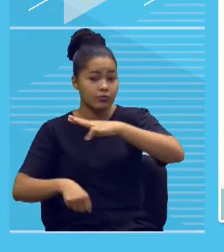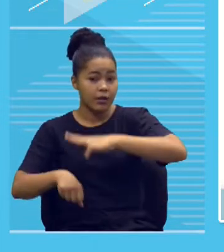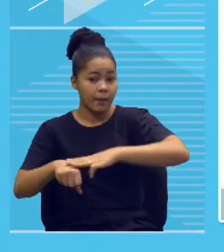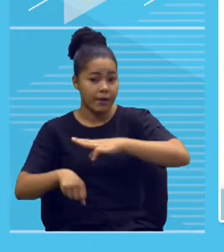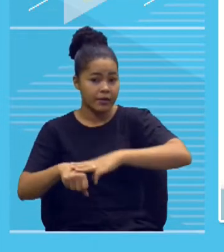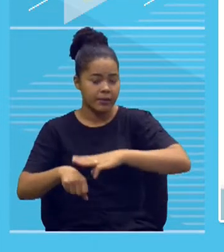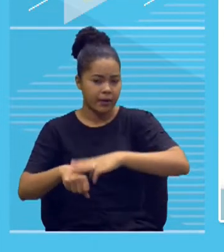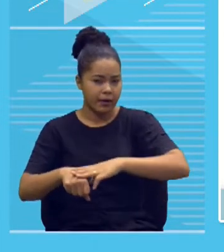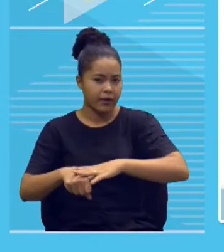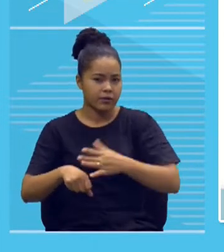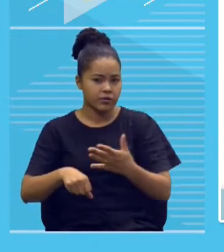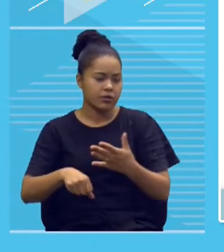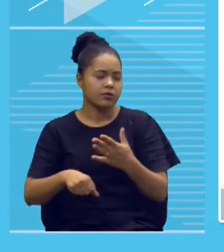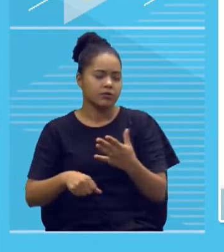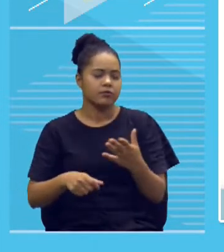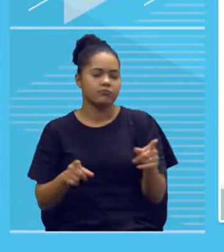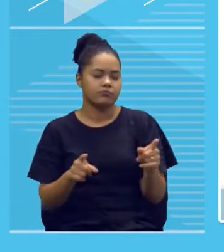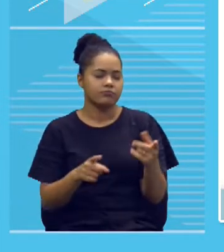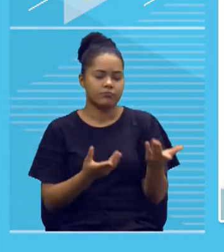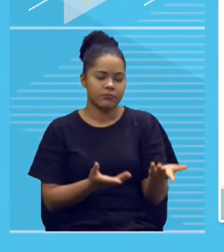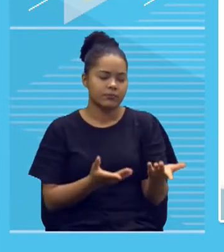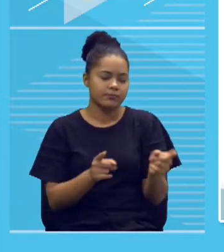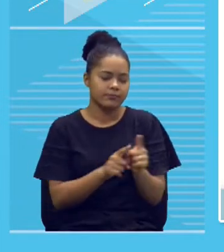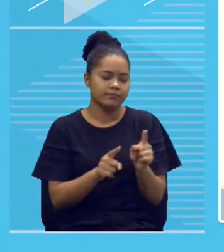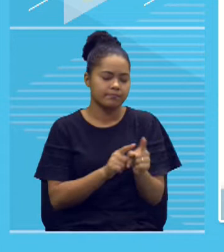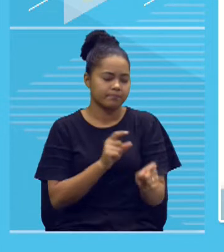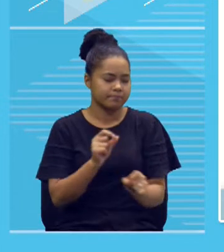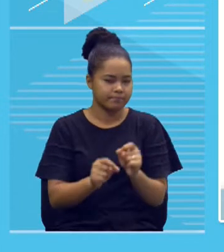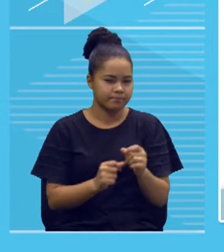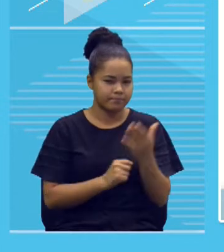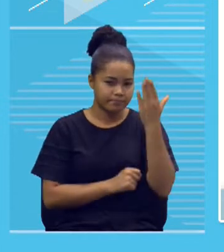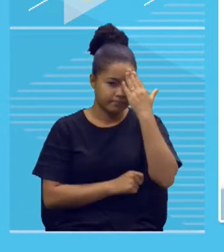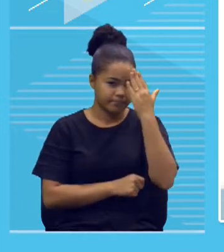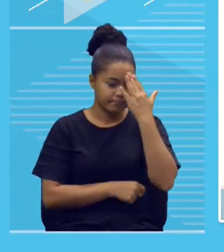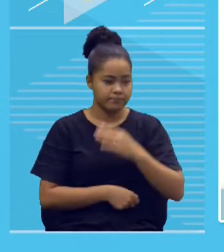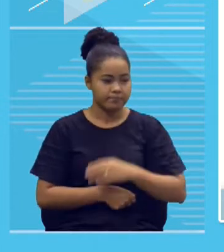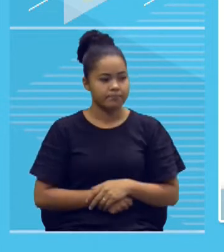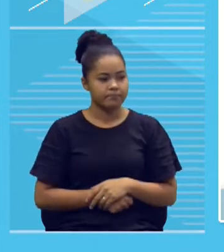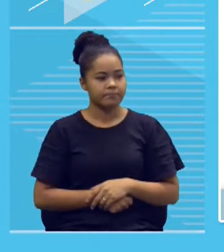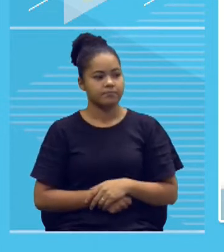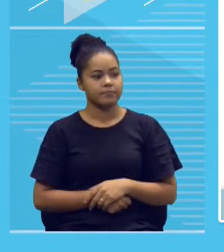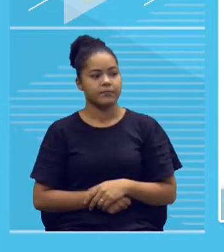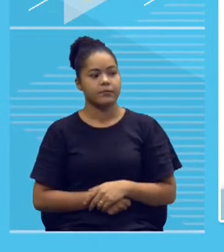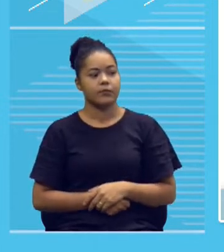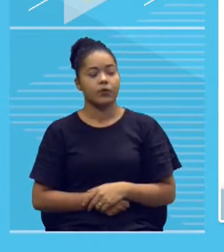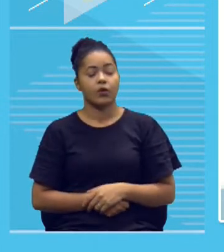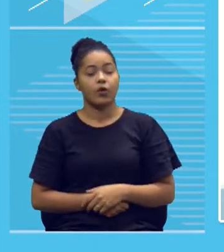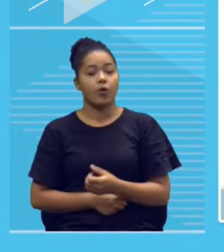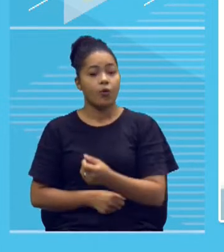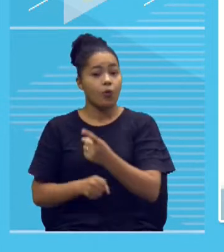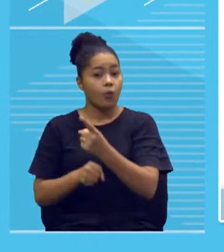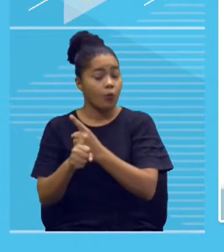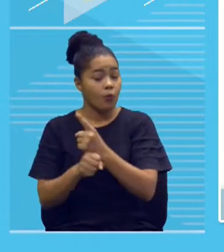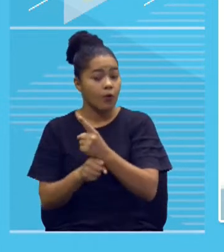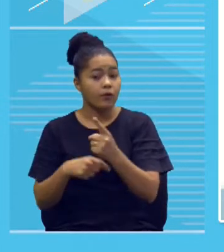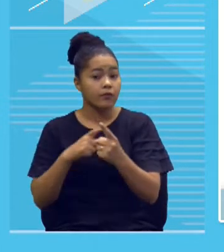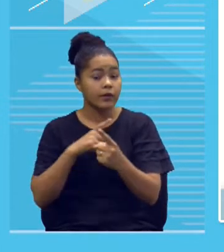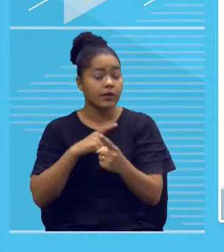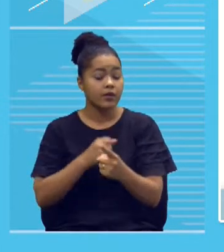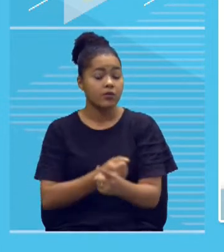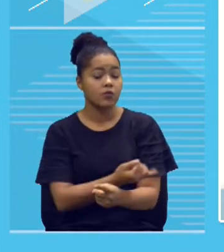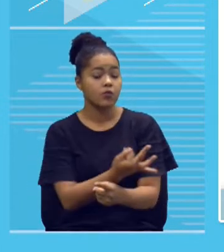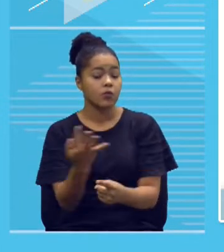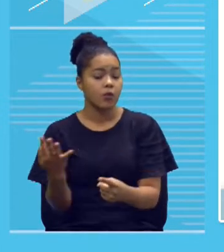12 meses professor que equivale a 360 dias e para matemática financeira 1 mês